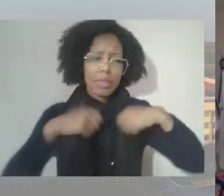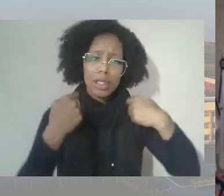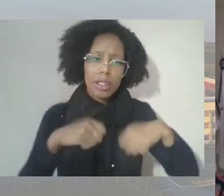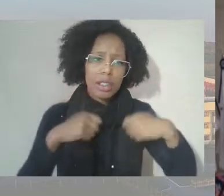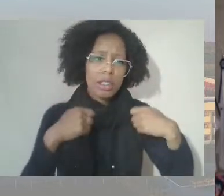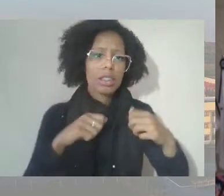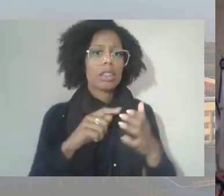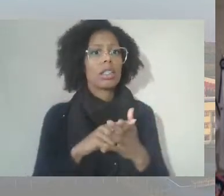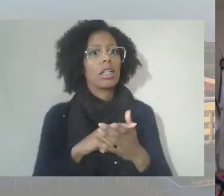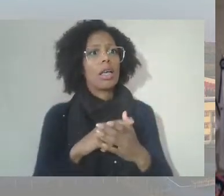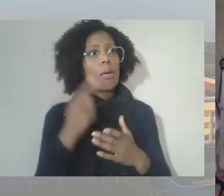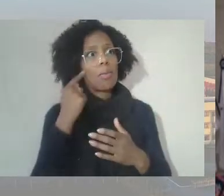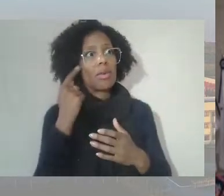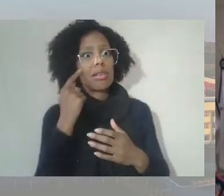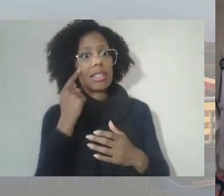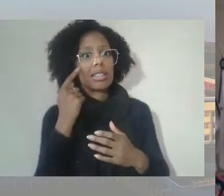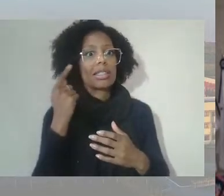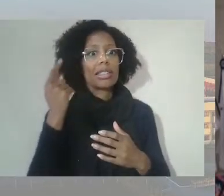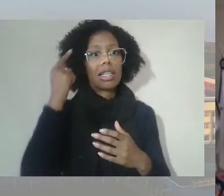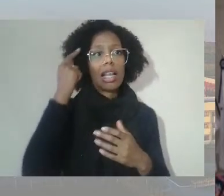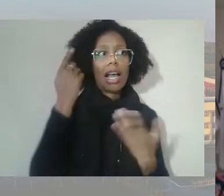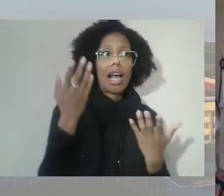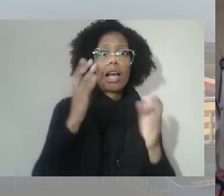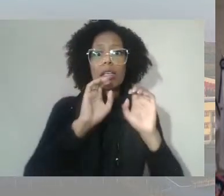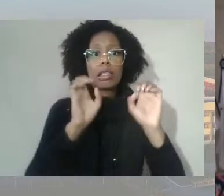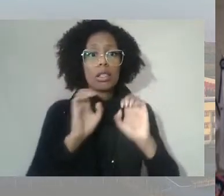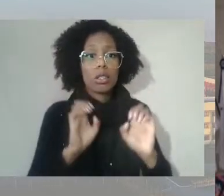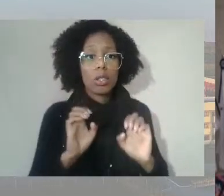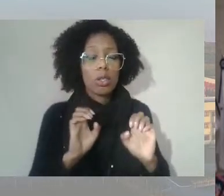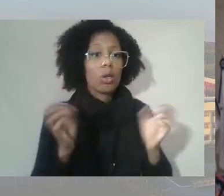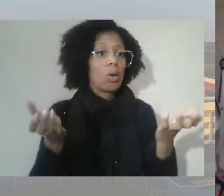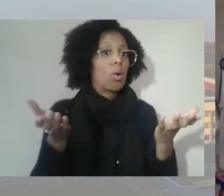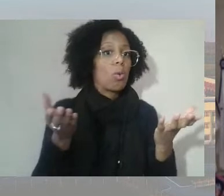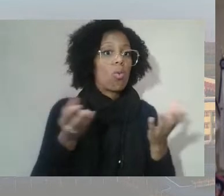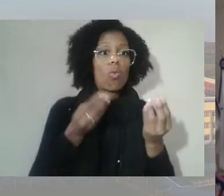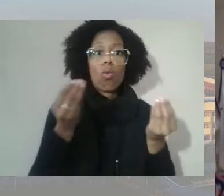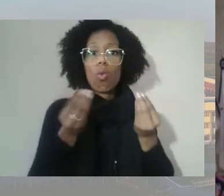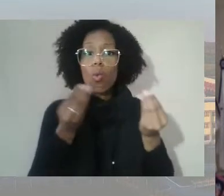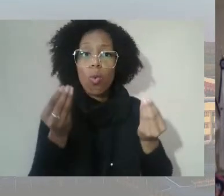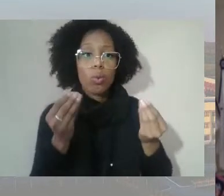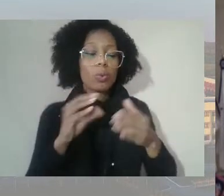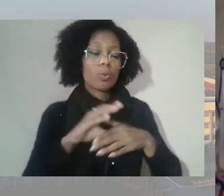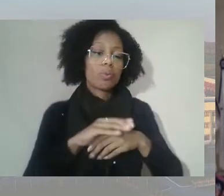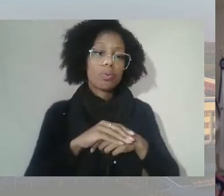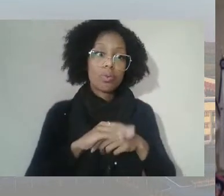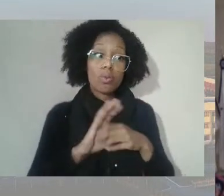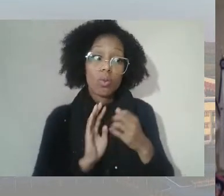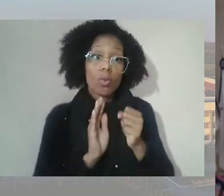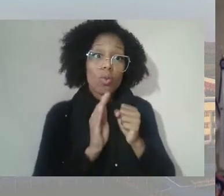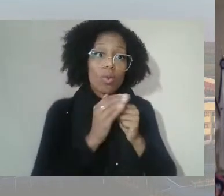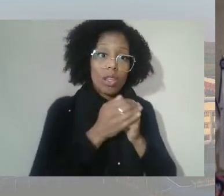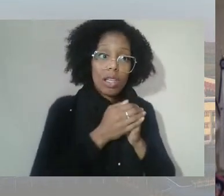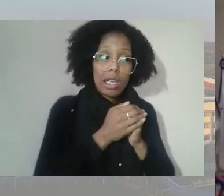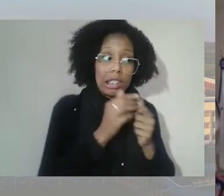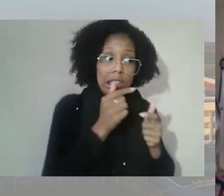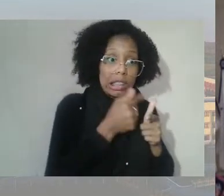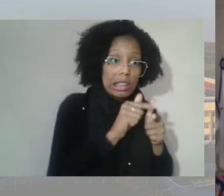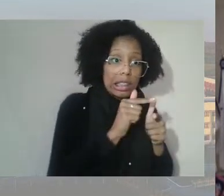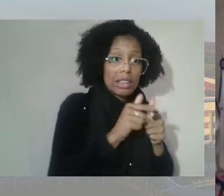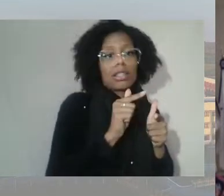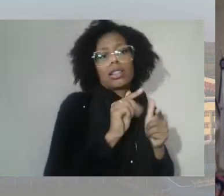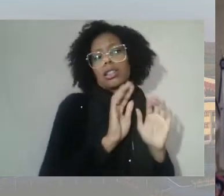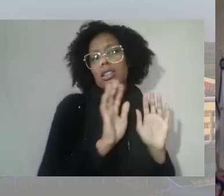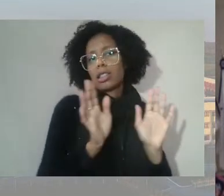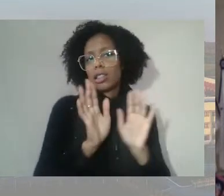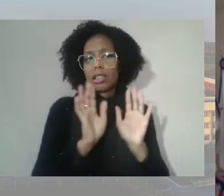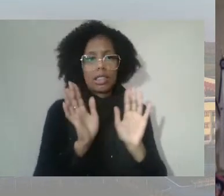nos protegermos em questões estruturais, como forma de ocultar os demais problemas, sobretudo de